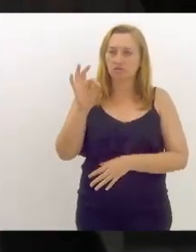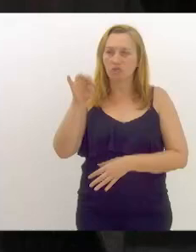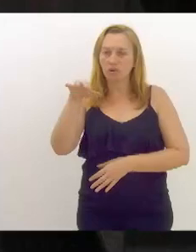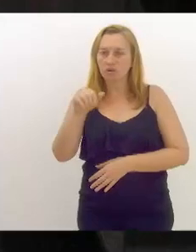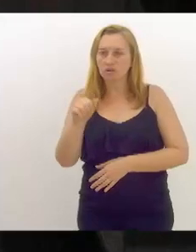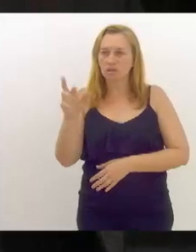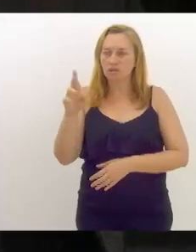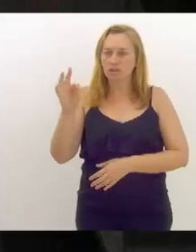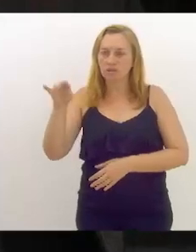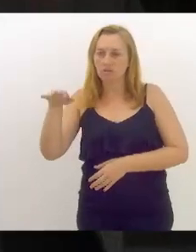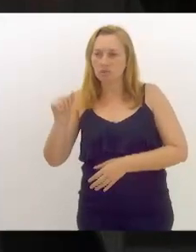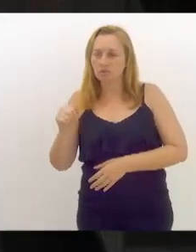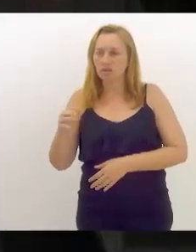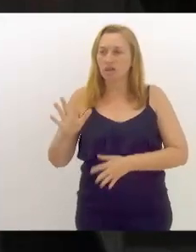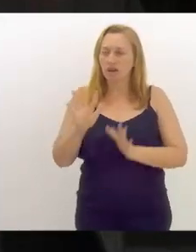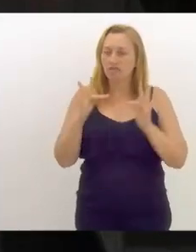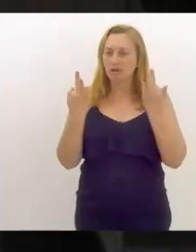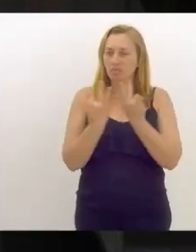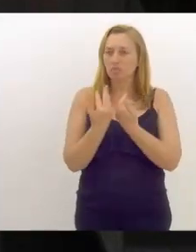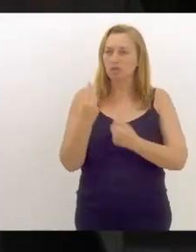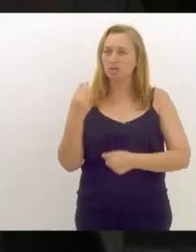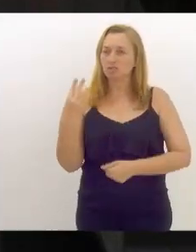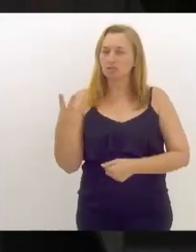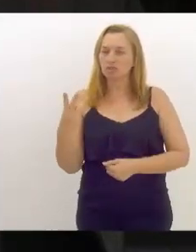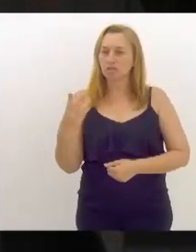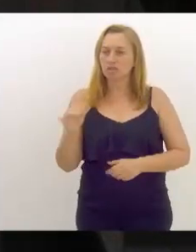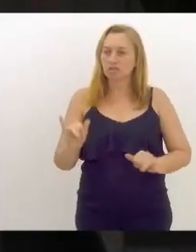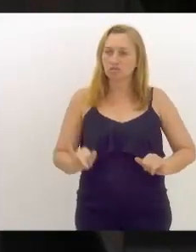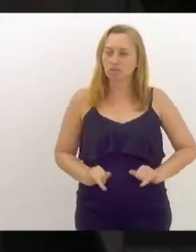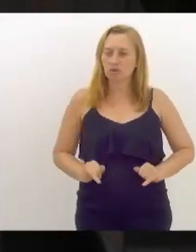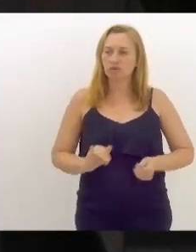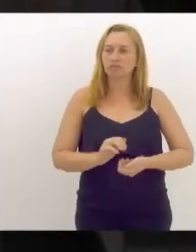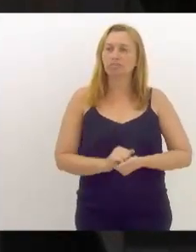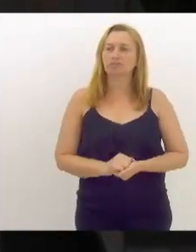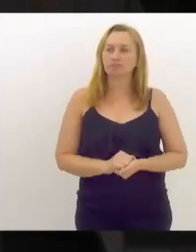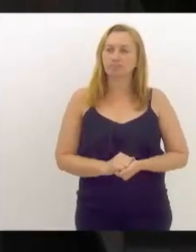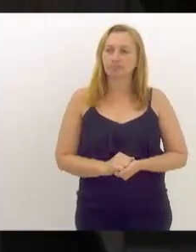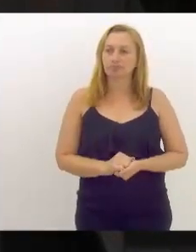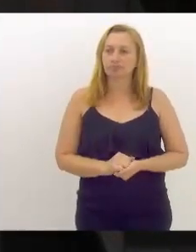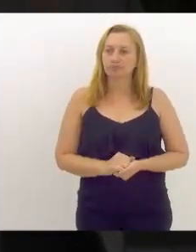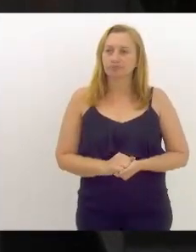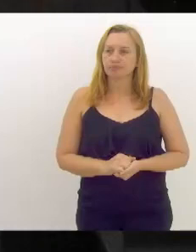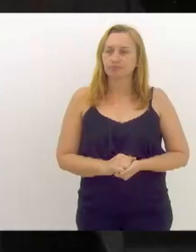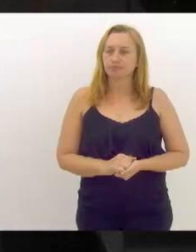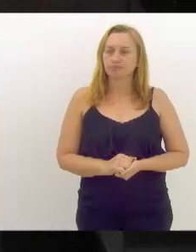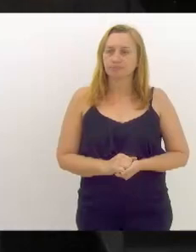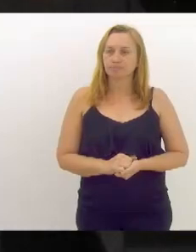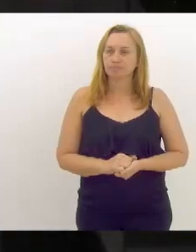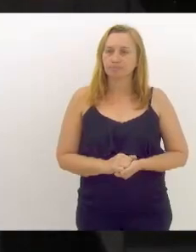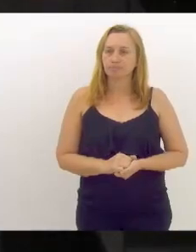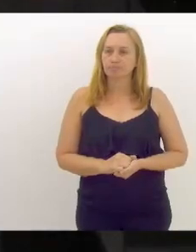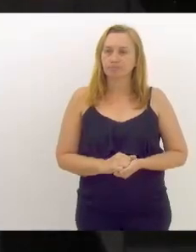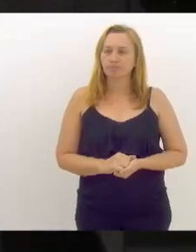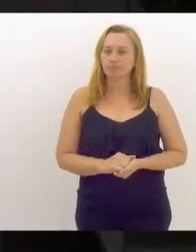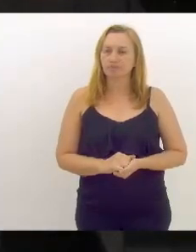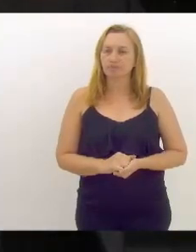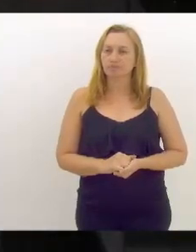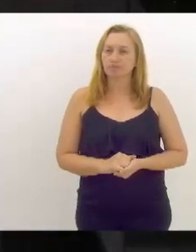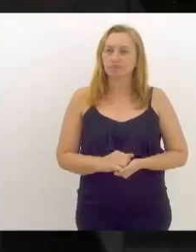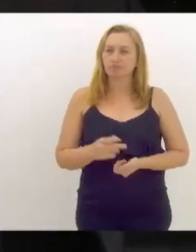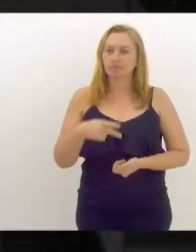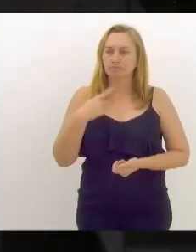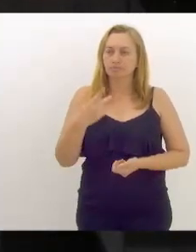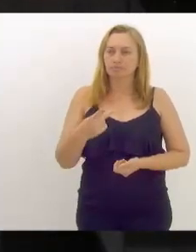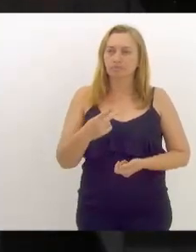familiares do William Valmir Barroso sofrem muito. Sempre disse e digo que a